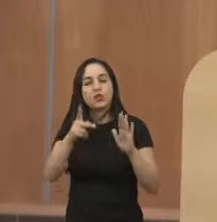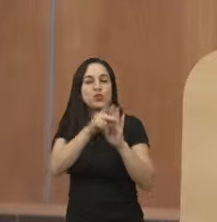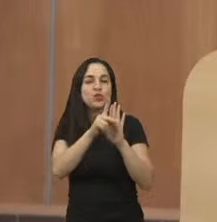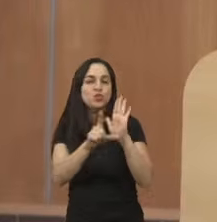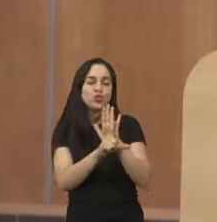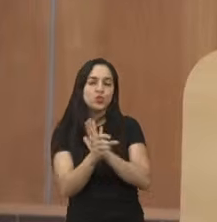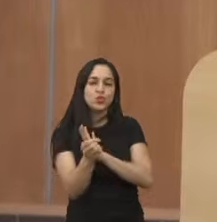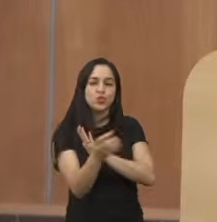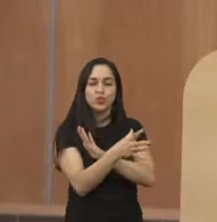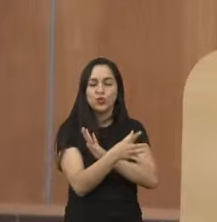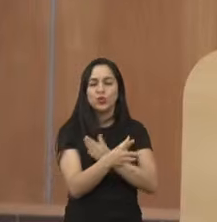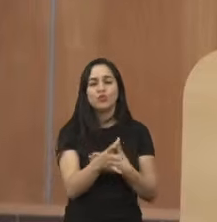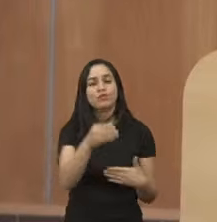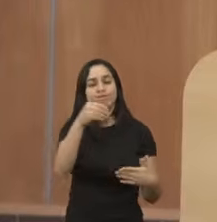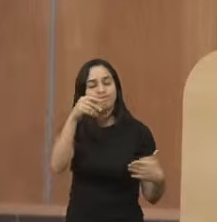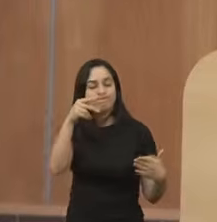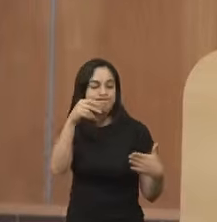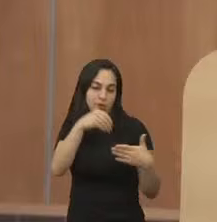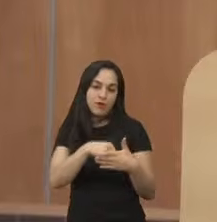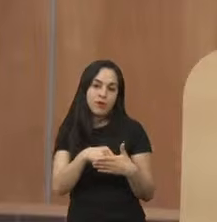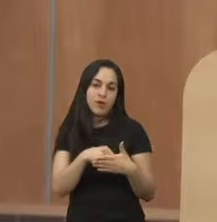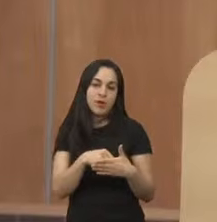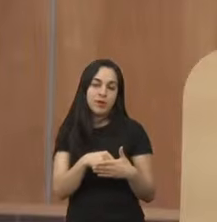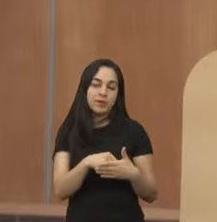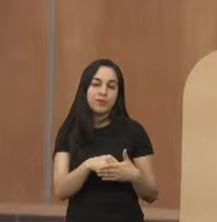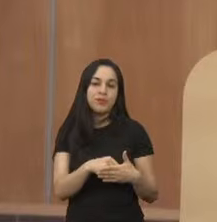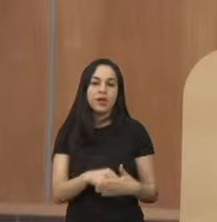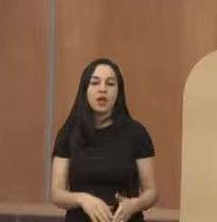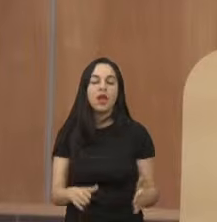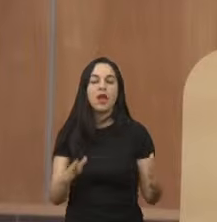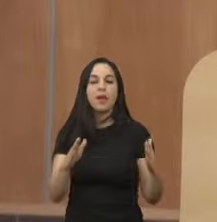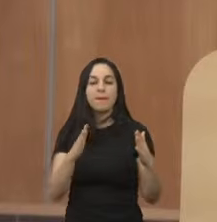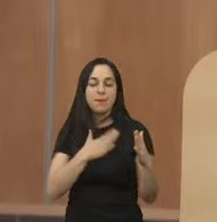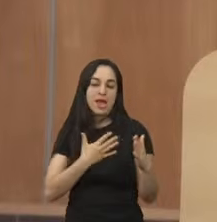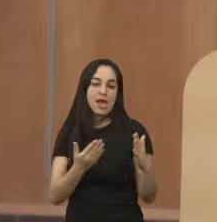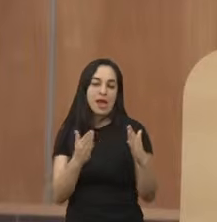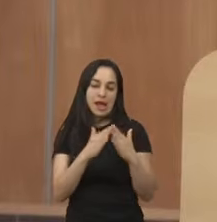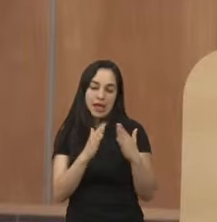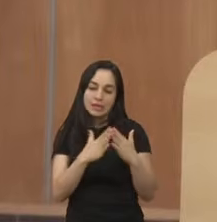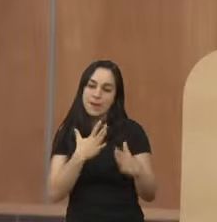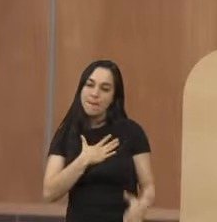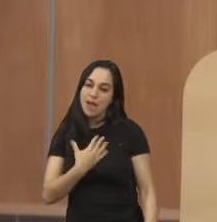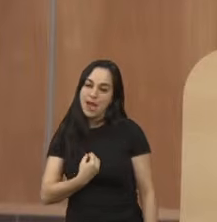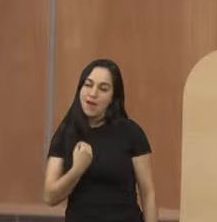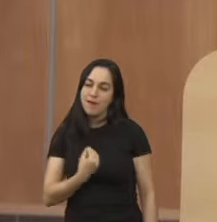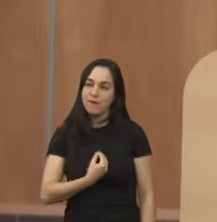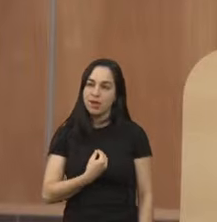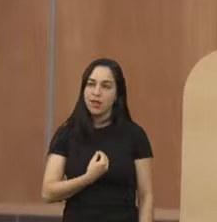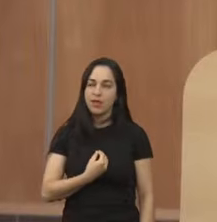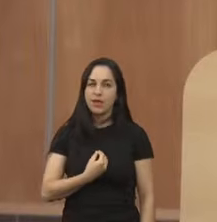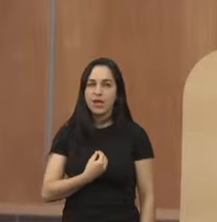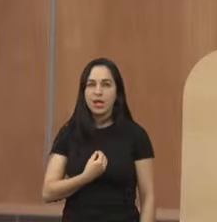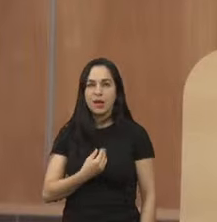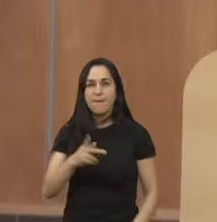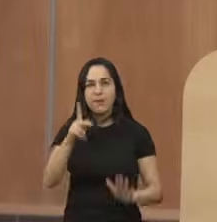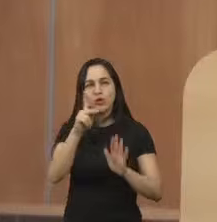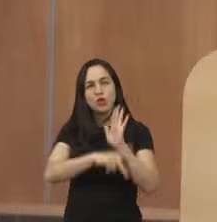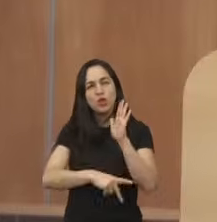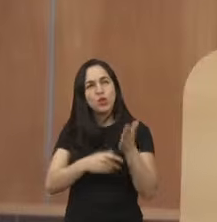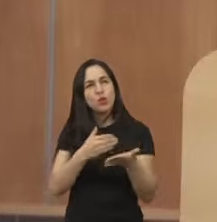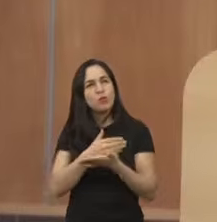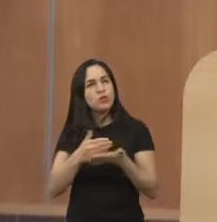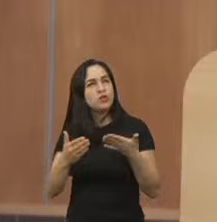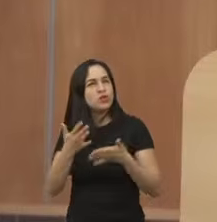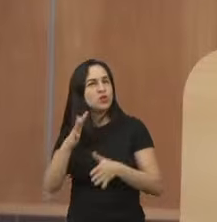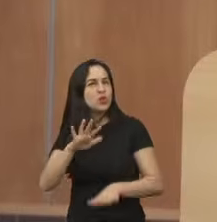Minha Vida. O projeto Minha Casa Minha Vida, que é do governo federal, ele começou em meados de 2010. E